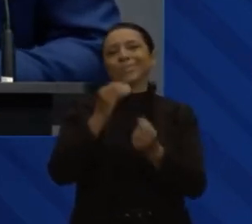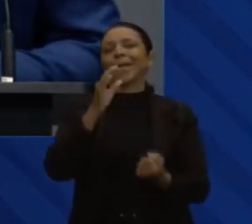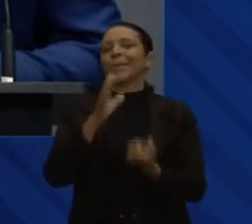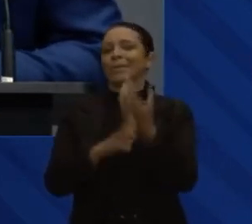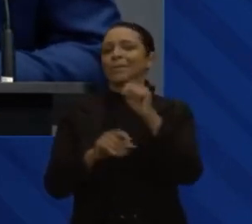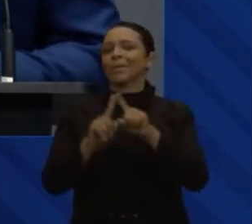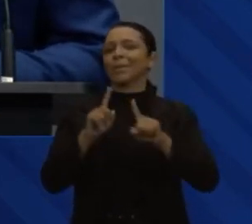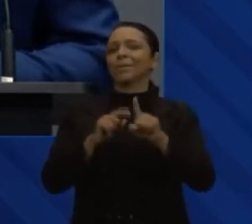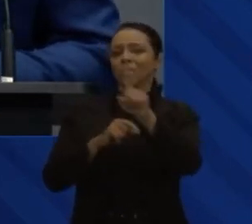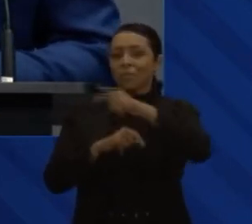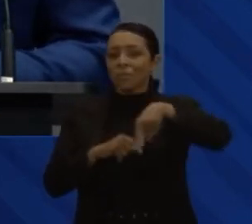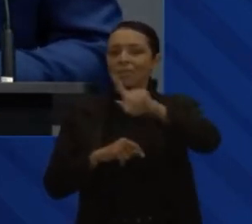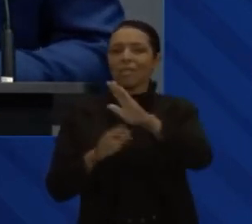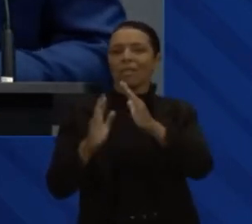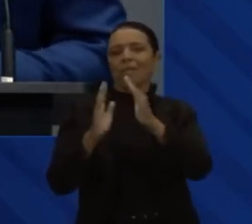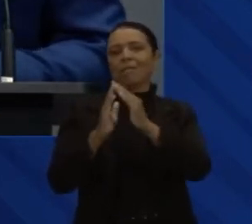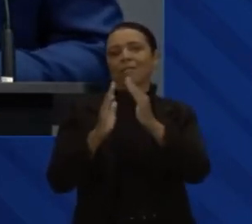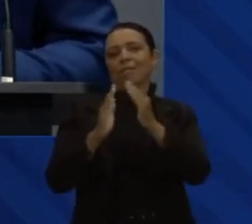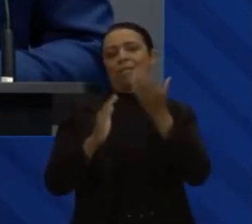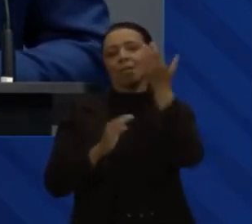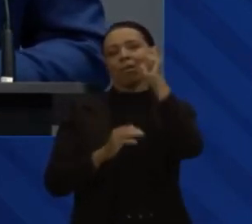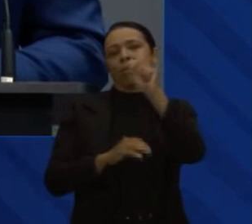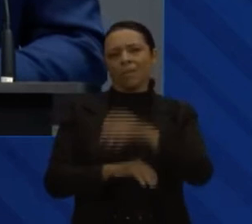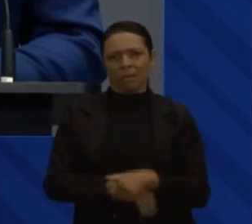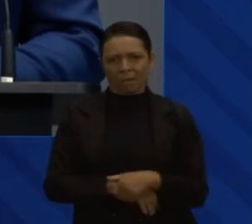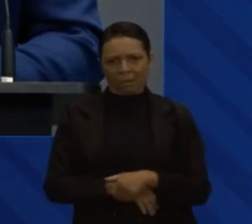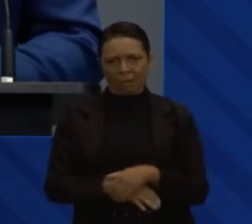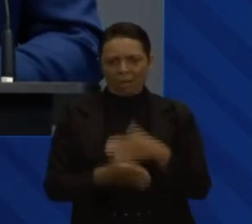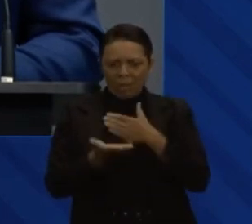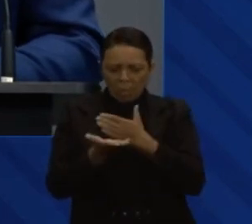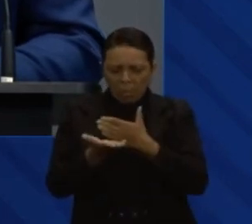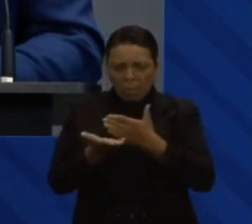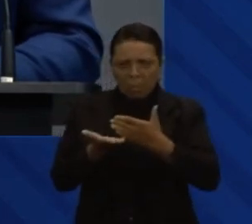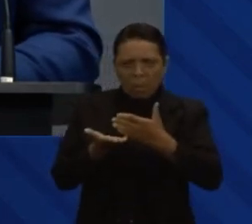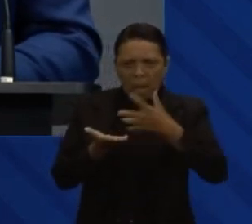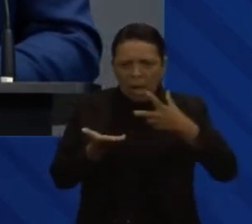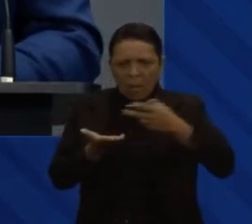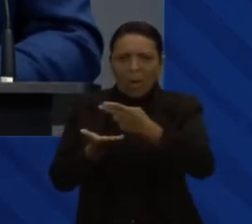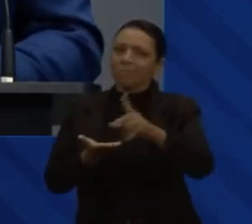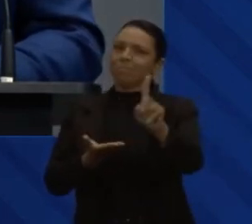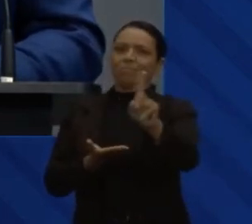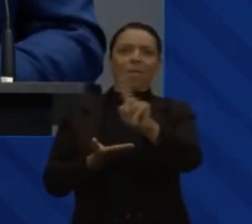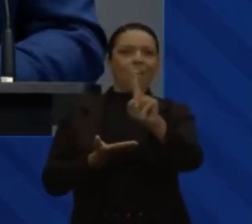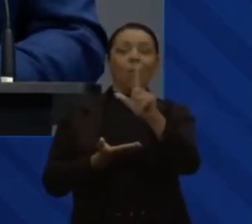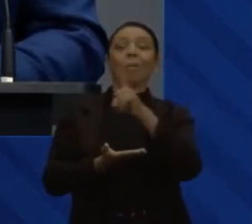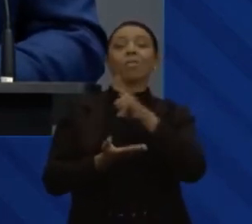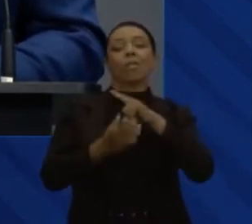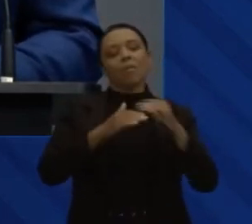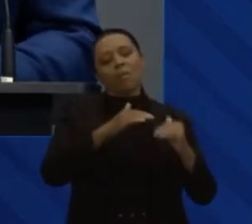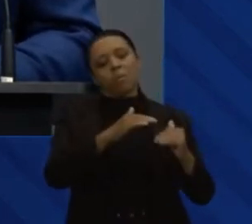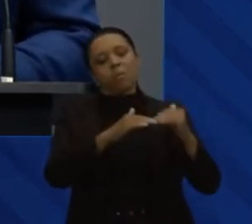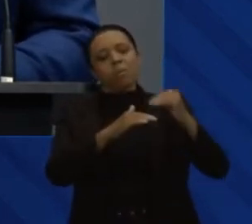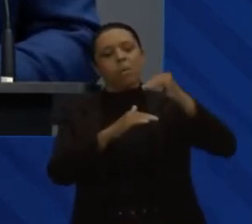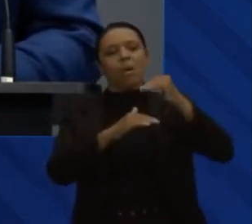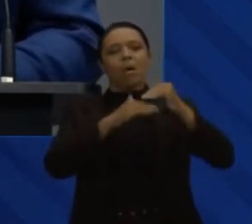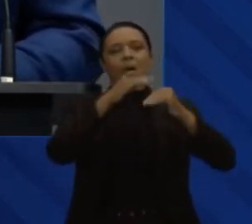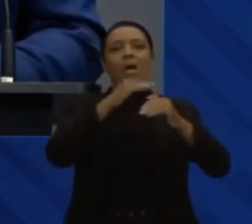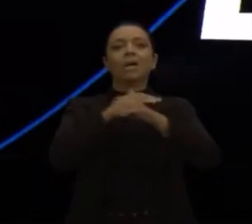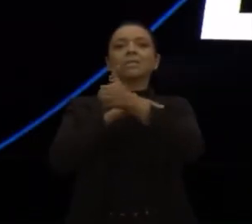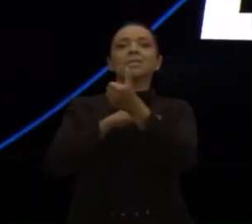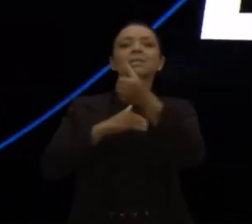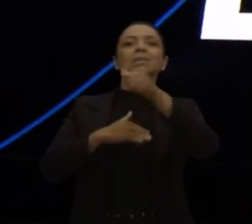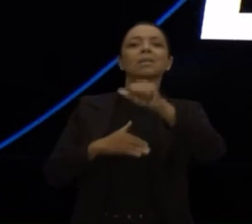tá em casa sabe que não houve descontinuidade muito pelo contrário houve avanço nós saímos de 118 para